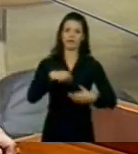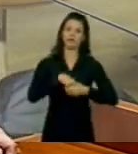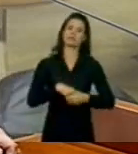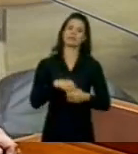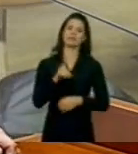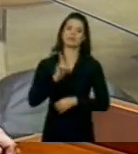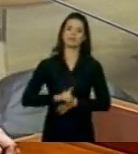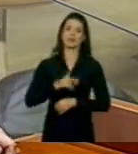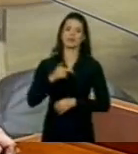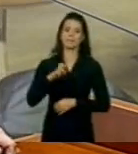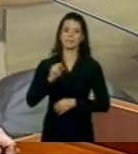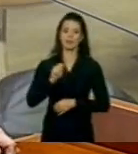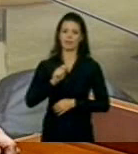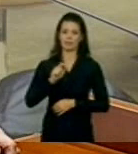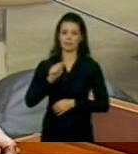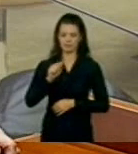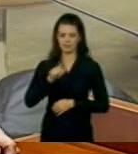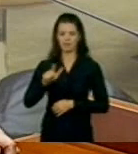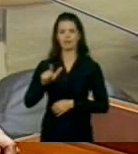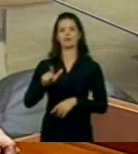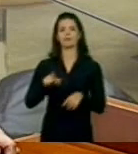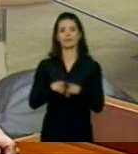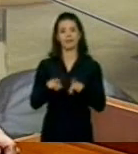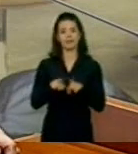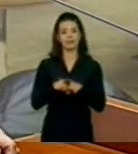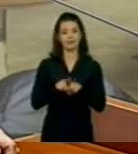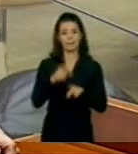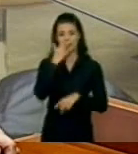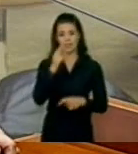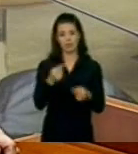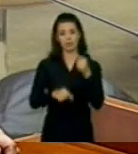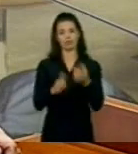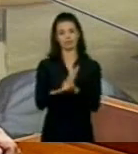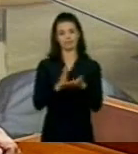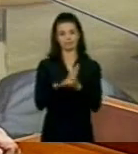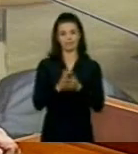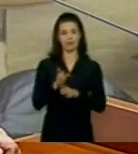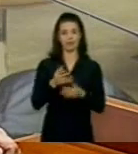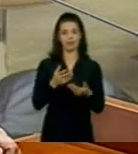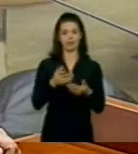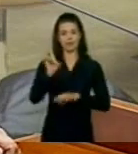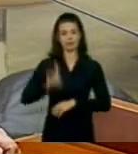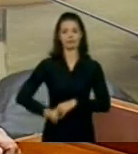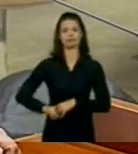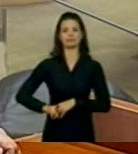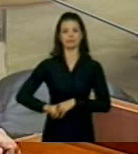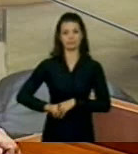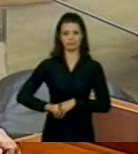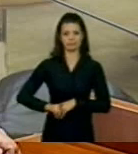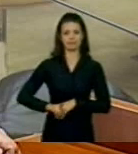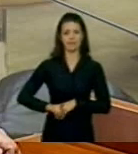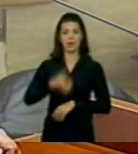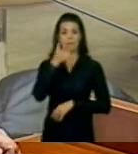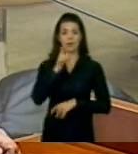penal, se patrocina o escamoteamento de alguns direitos fundamentais de garantias, em nome de uma suposta eficácia do